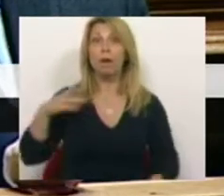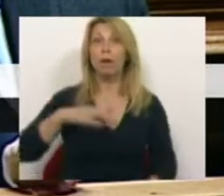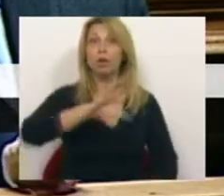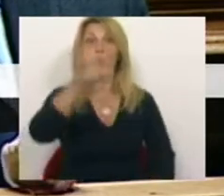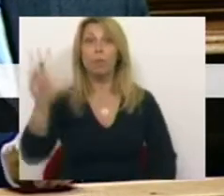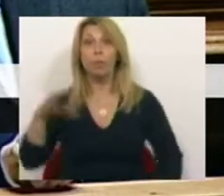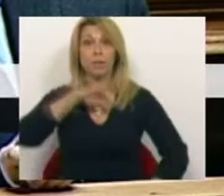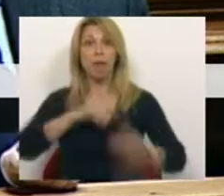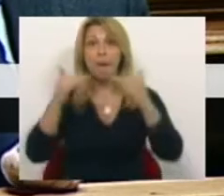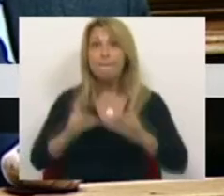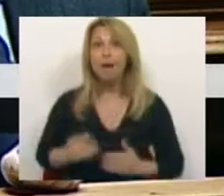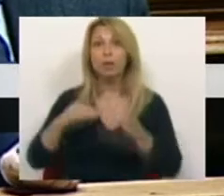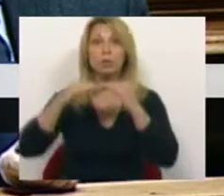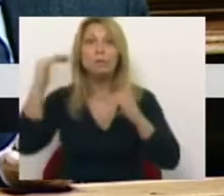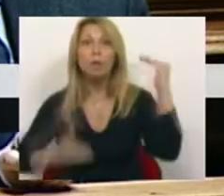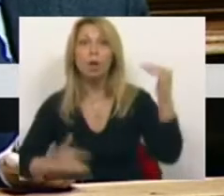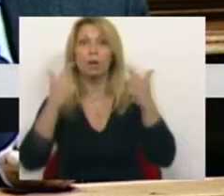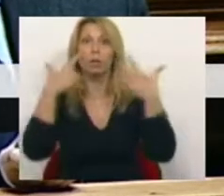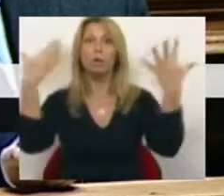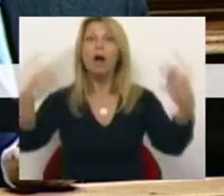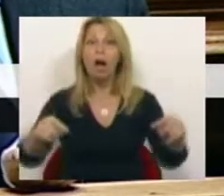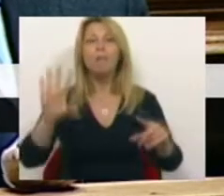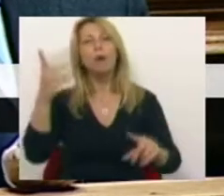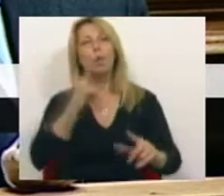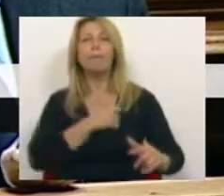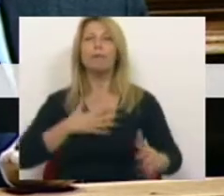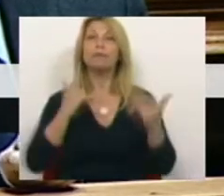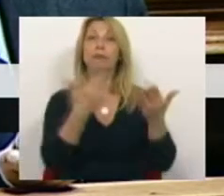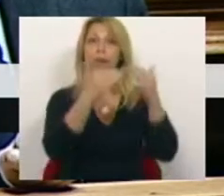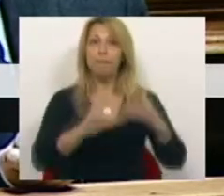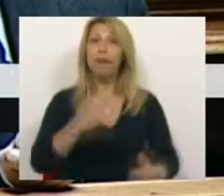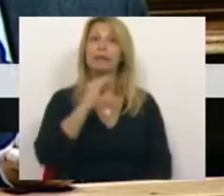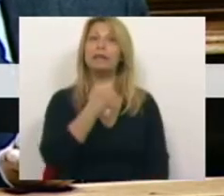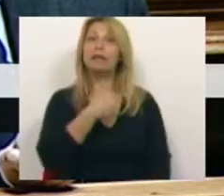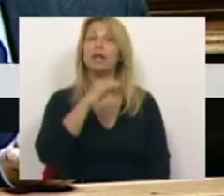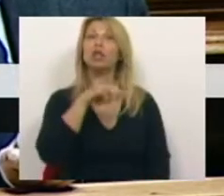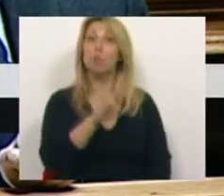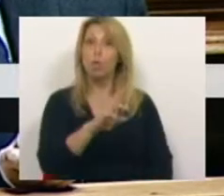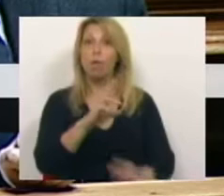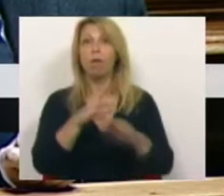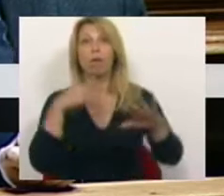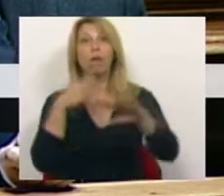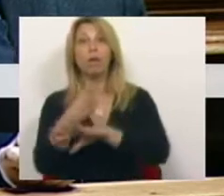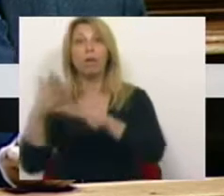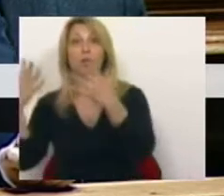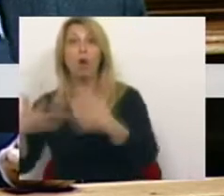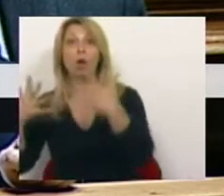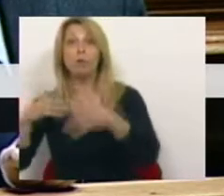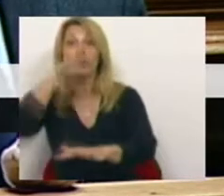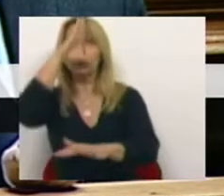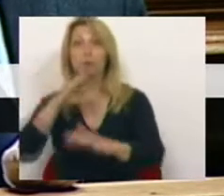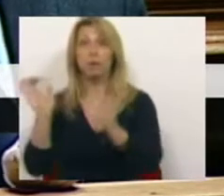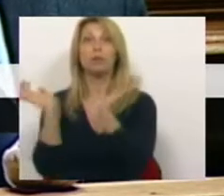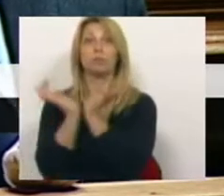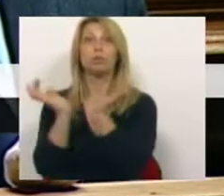desigualdade. Mas quando nós damos redução da TSU aos patrões e compensamos essa redução por via do orçamento do Estado e da